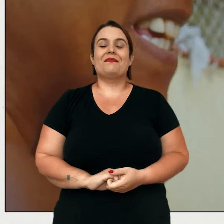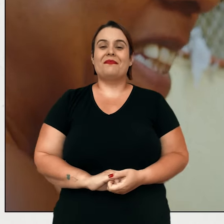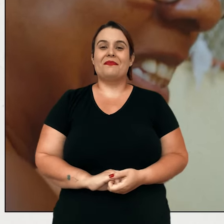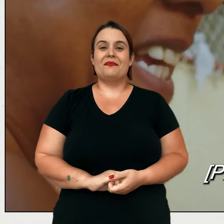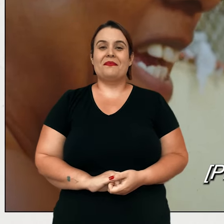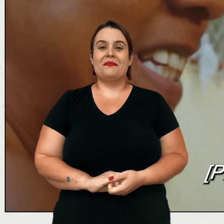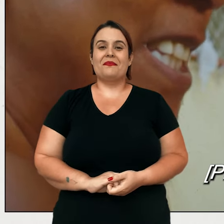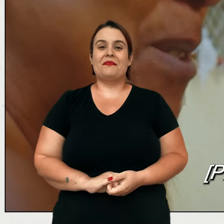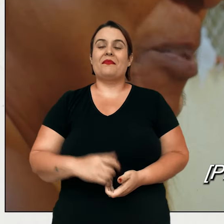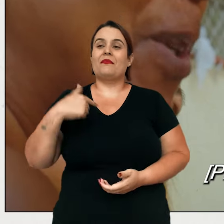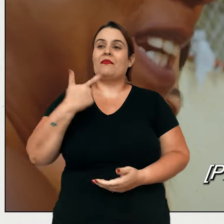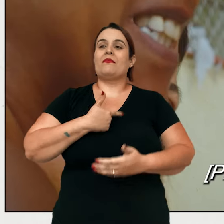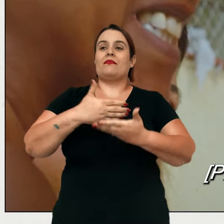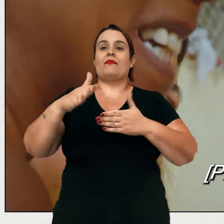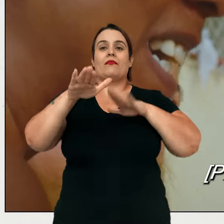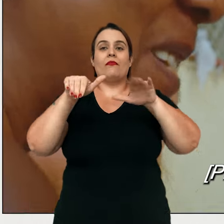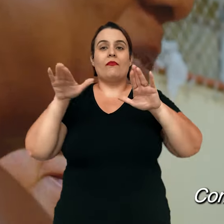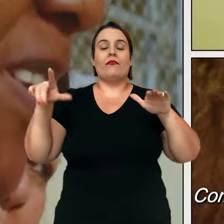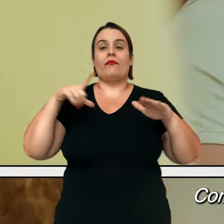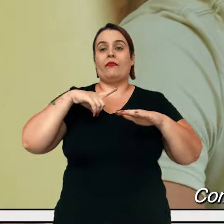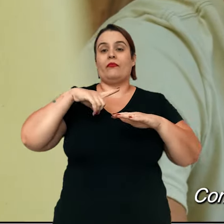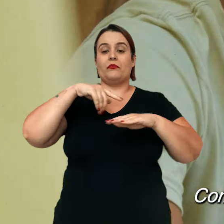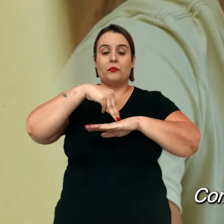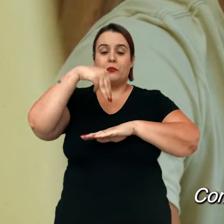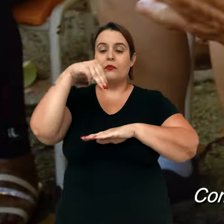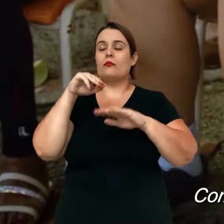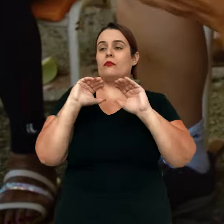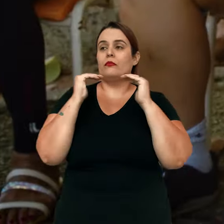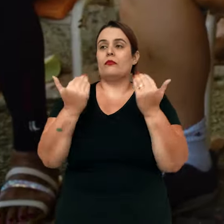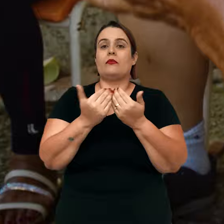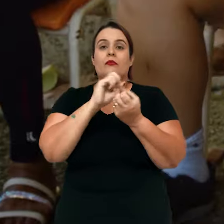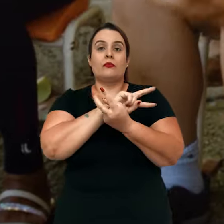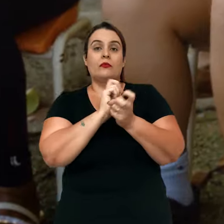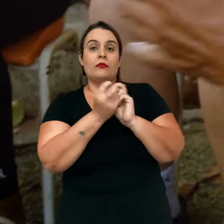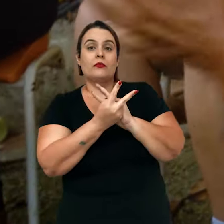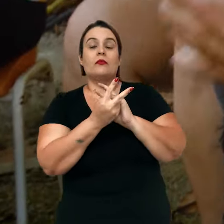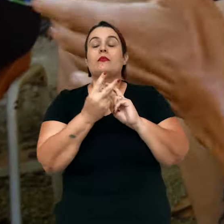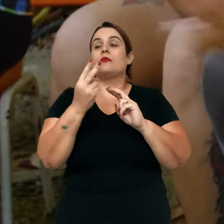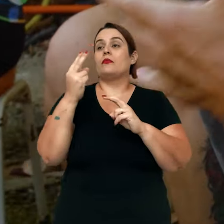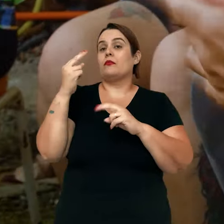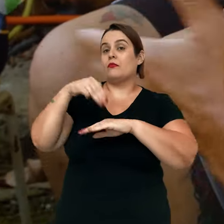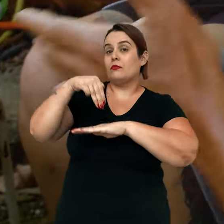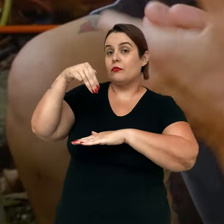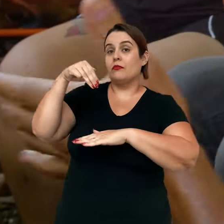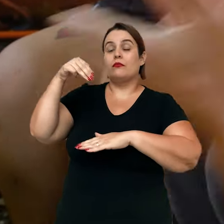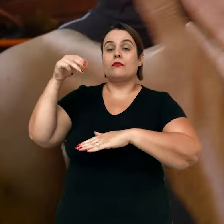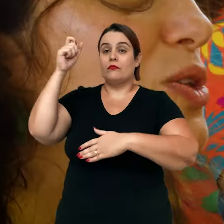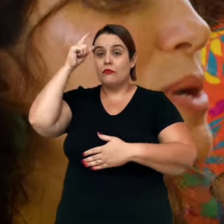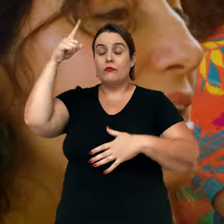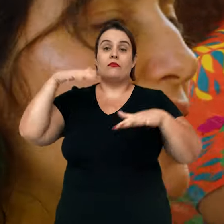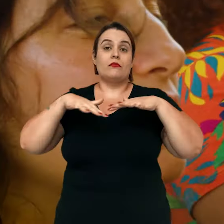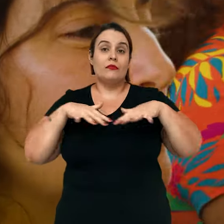em roda no quintal. A gente começa a chamar, então, os mestres da comunidade, começa a chamar os mestres de capoeira, começa a chamar os mestres de cultura popular, começa a chamar as lideranças